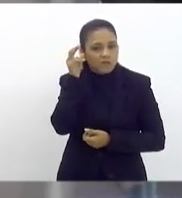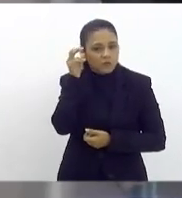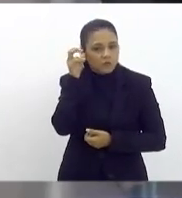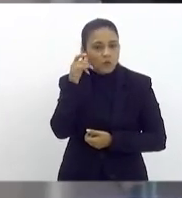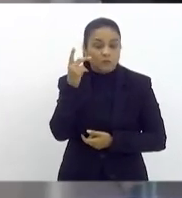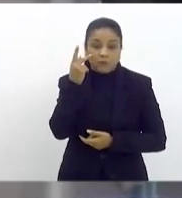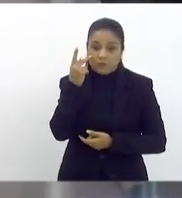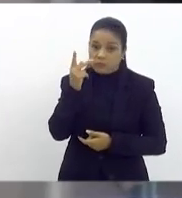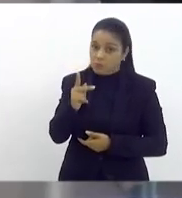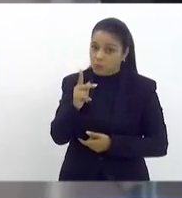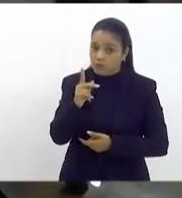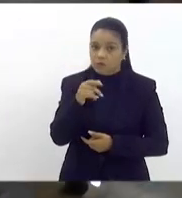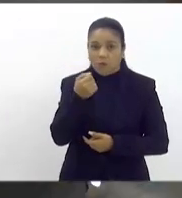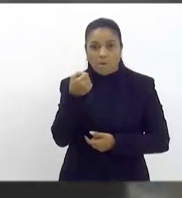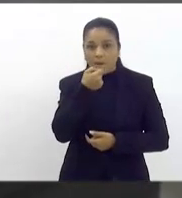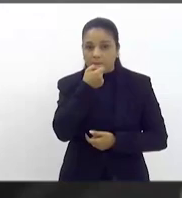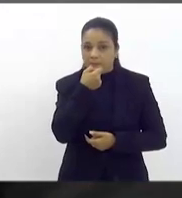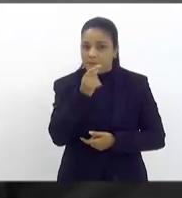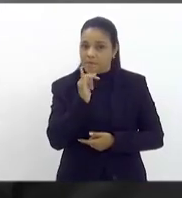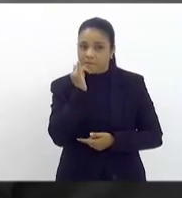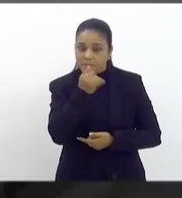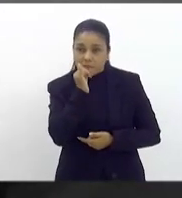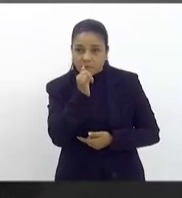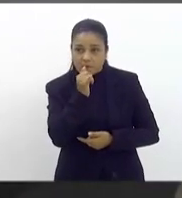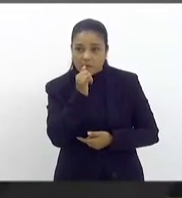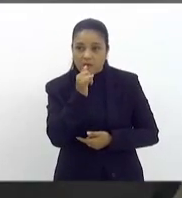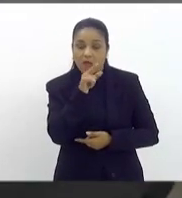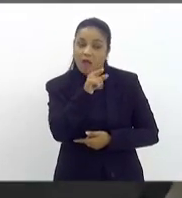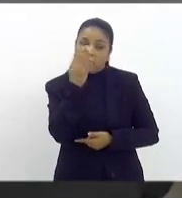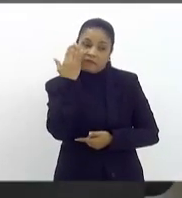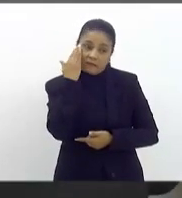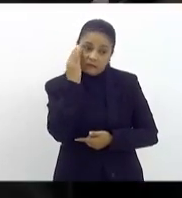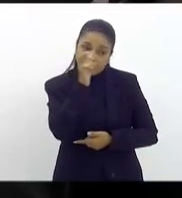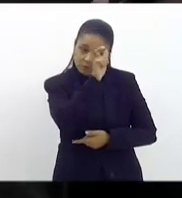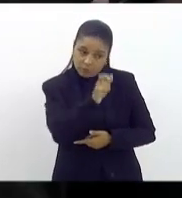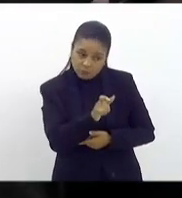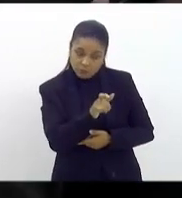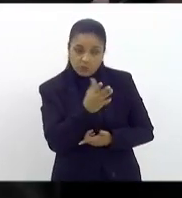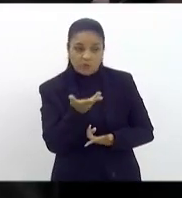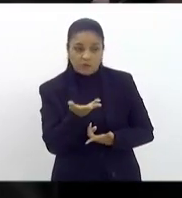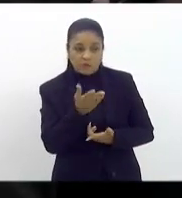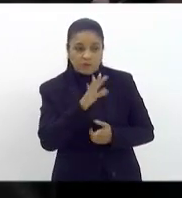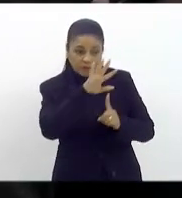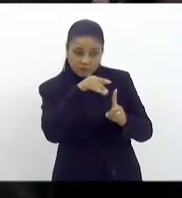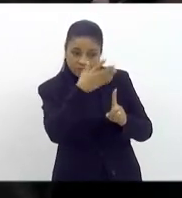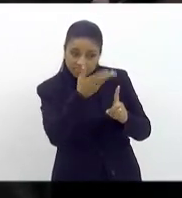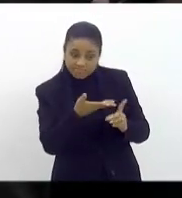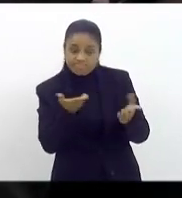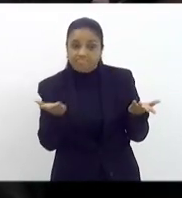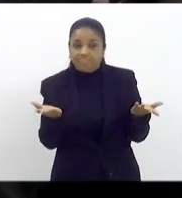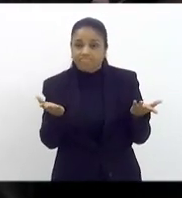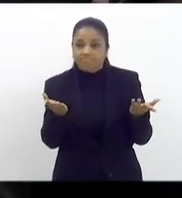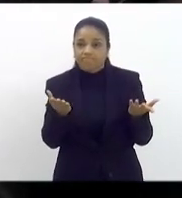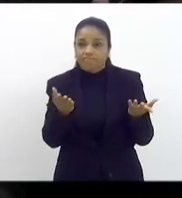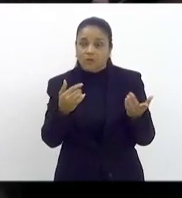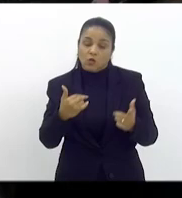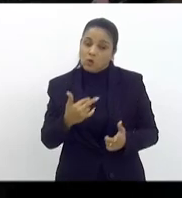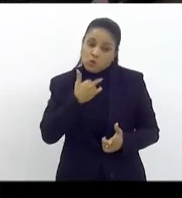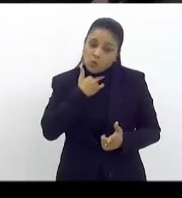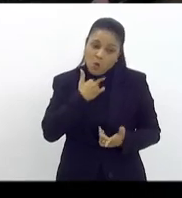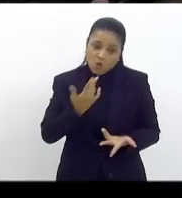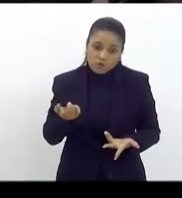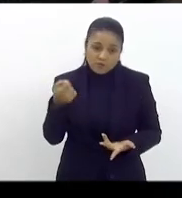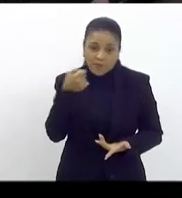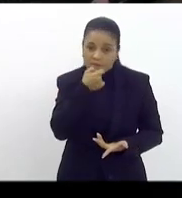depoente. Tal qual... É claro que é o entendimento de Vossa Excelência. Se eu não tenho como recorrer aqui, não, nada posso fazer, né?